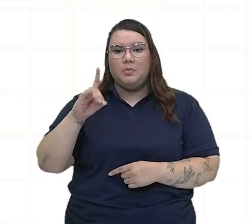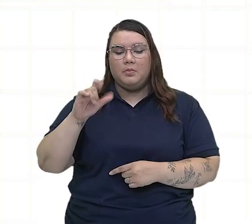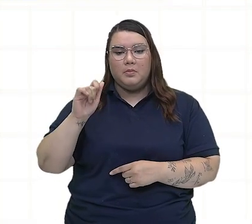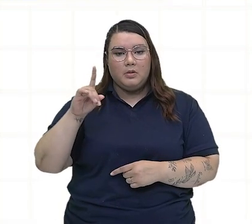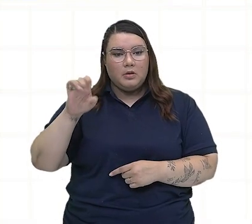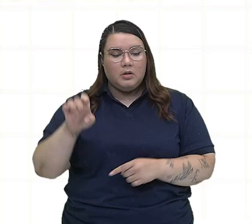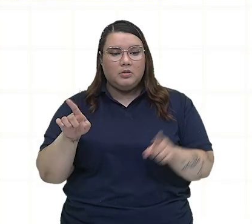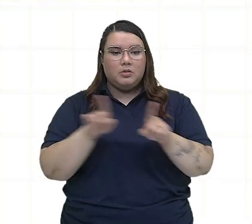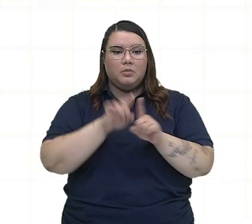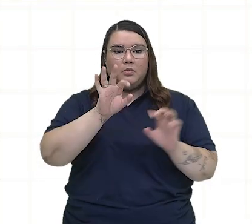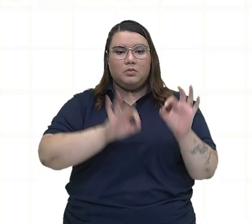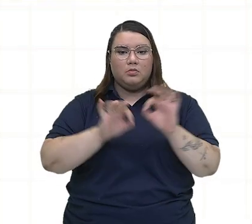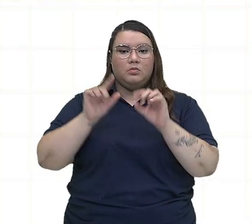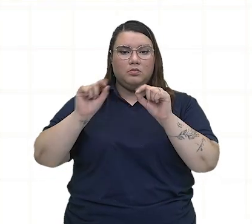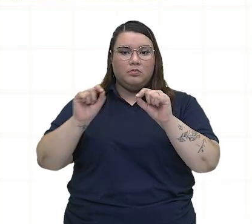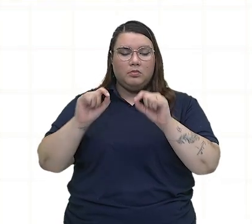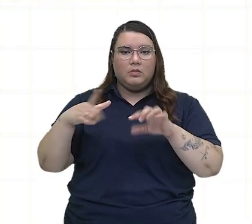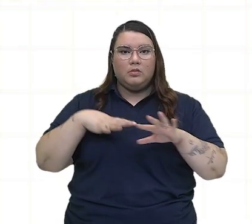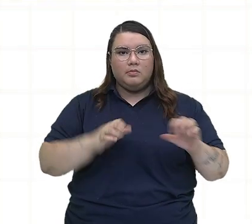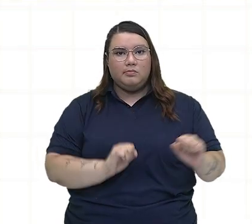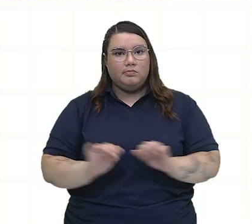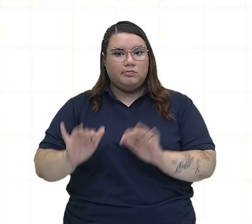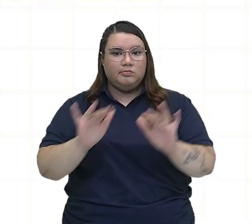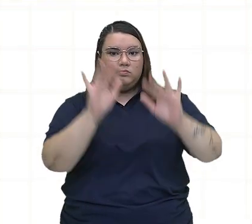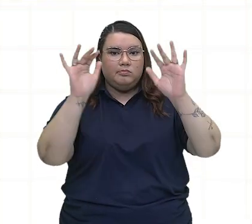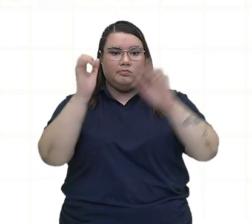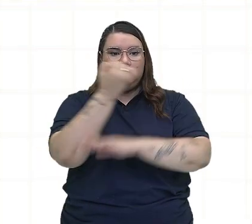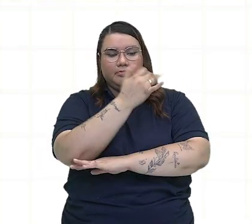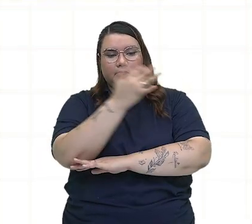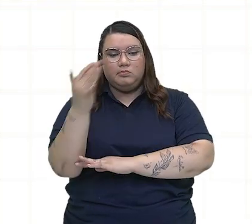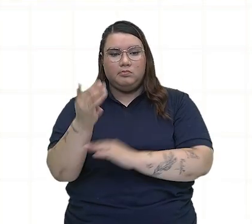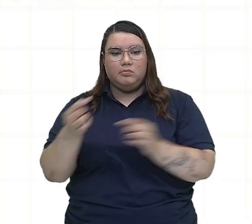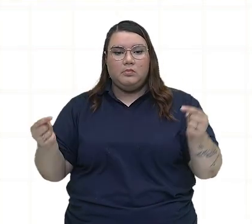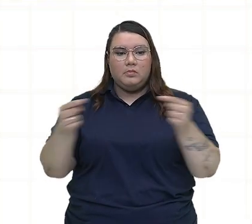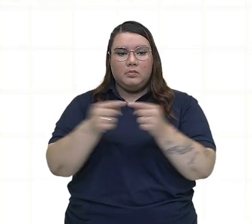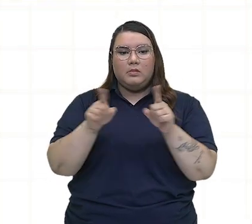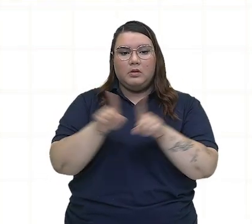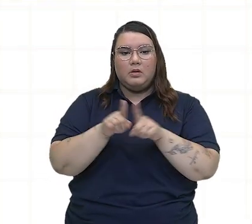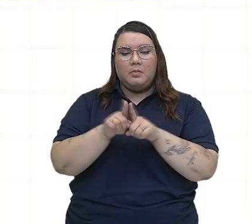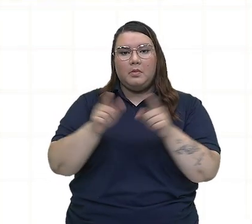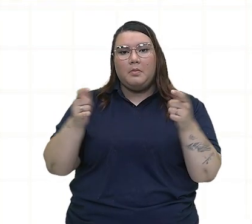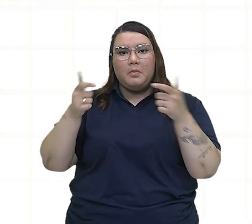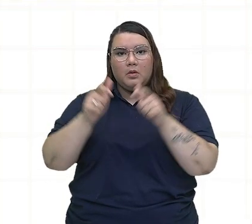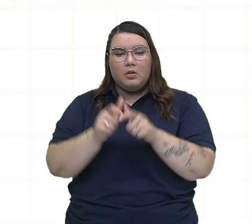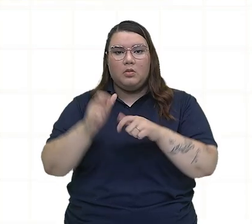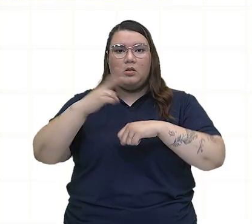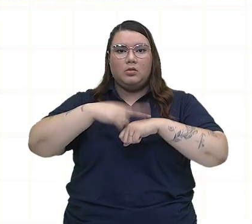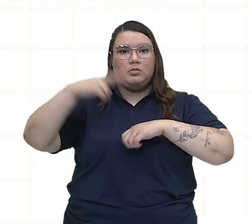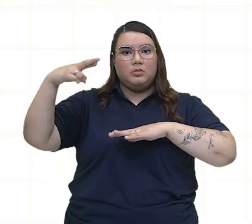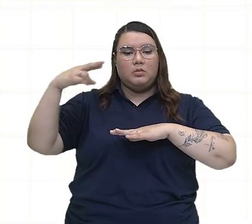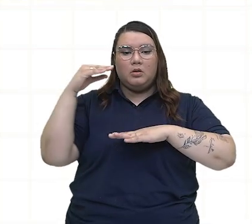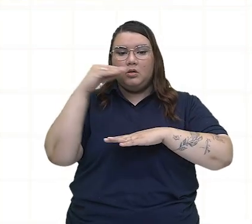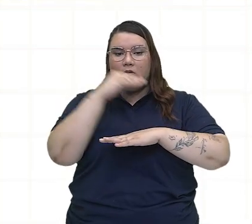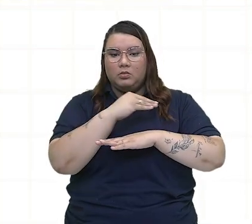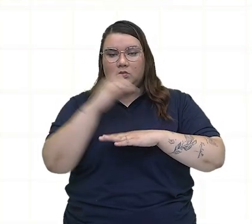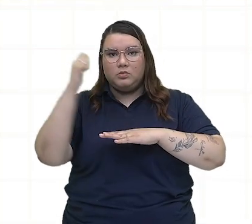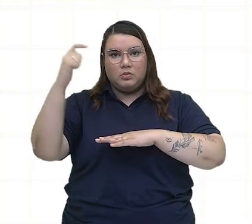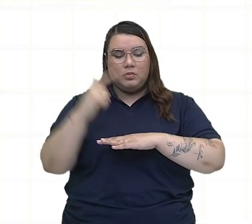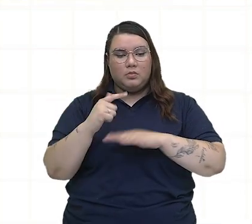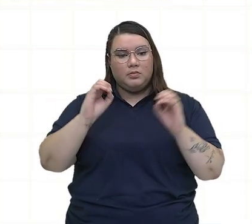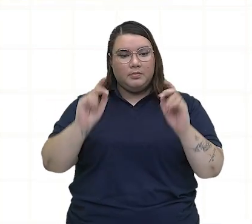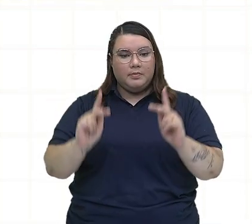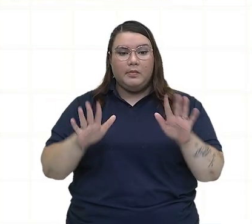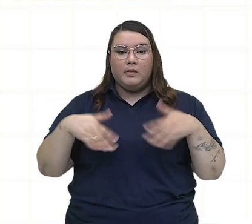devido ao processo da evapotranspiração das plantas e também de uma menor irradiação de calor. Então,